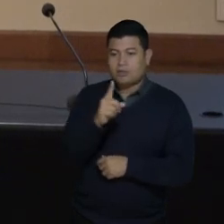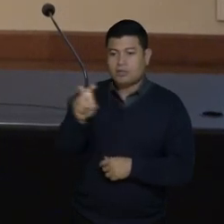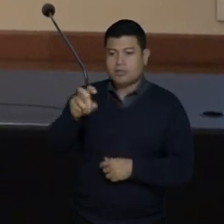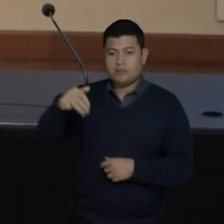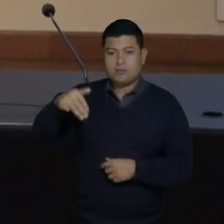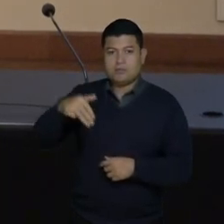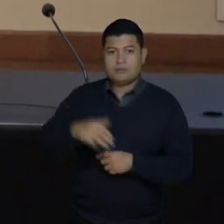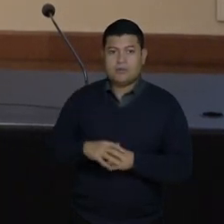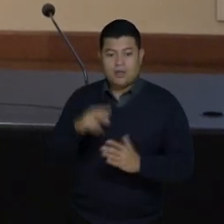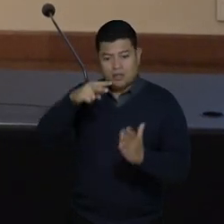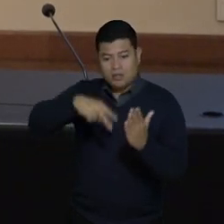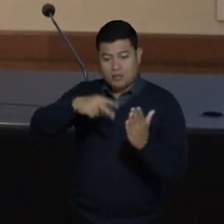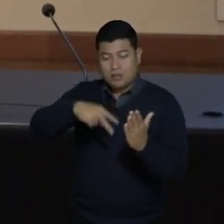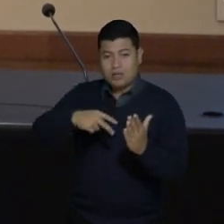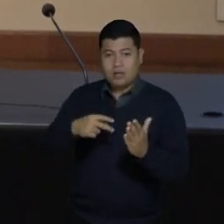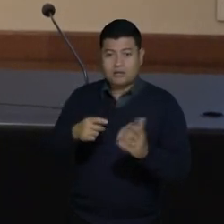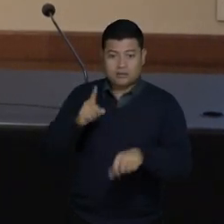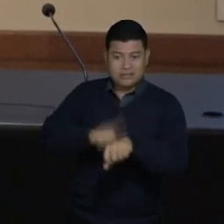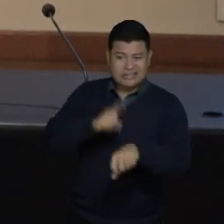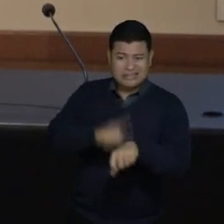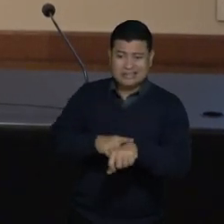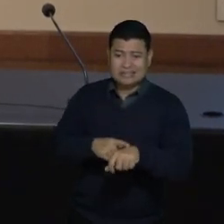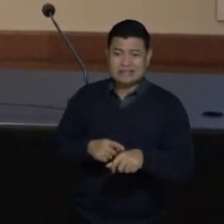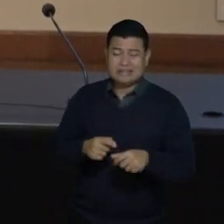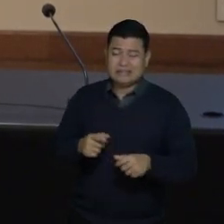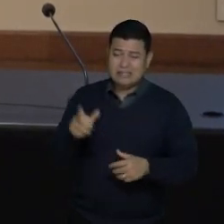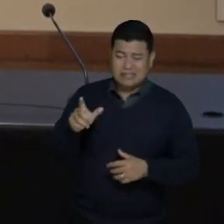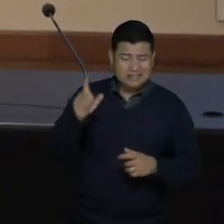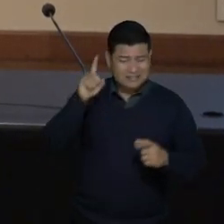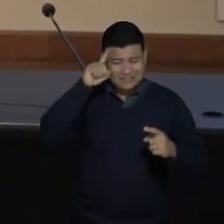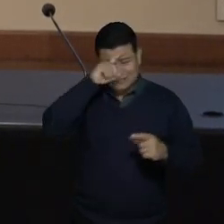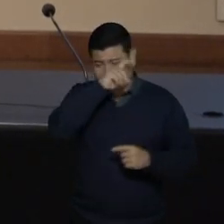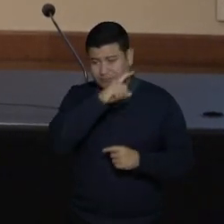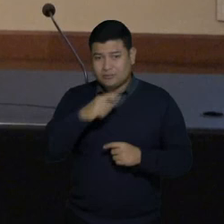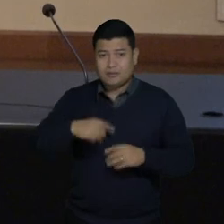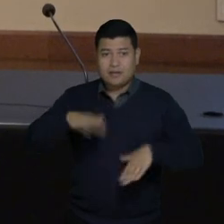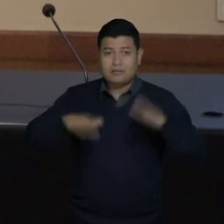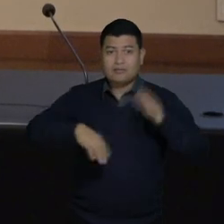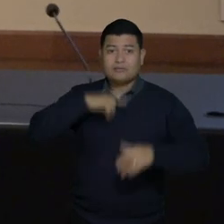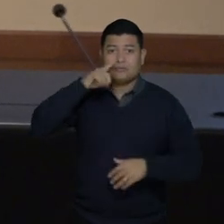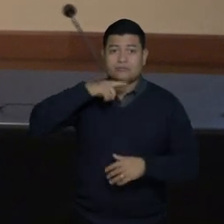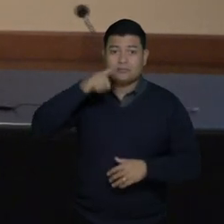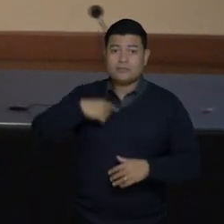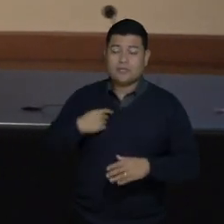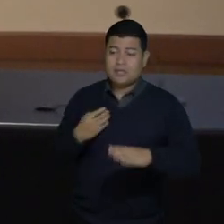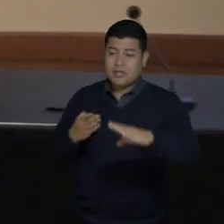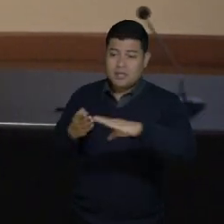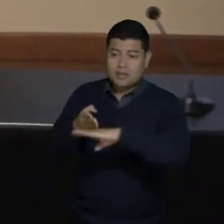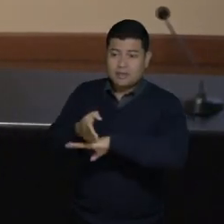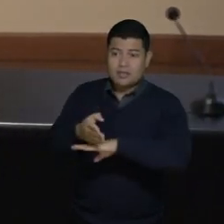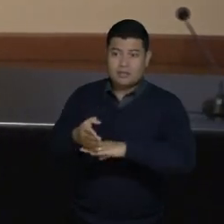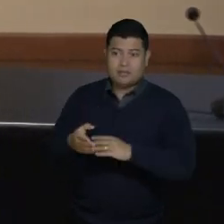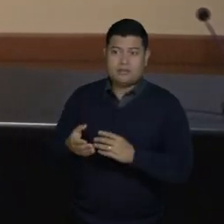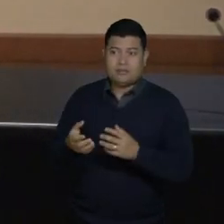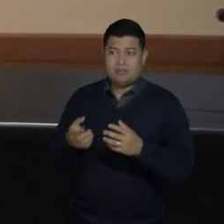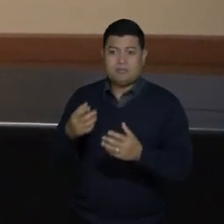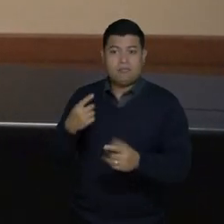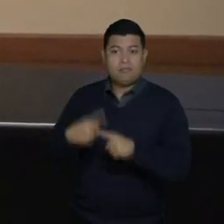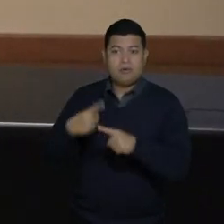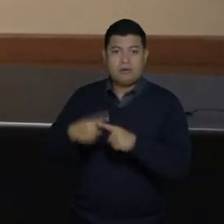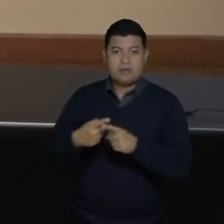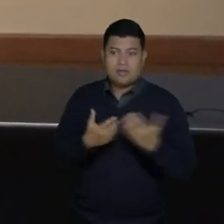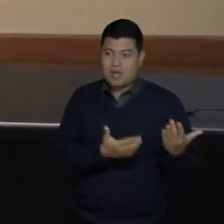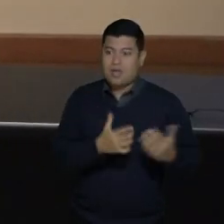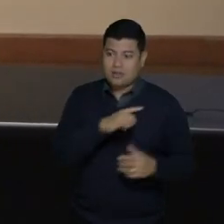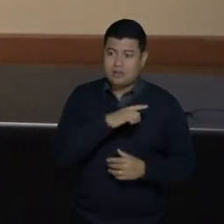para com aquele tempo com aquela pressão vai ter uma dificuldade às vezes não acaba não entrando num lugar que tá buscando alguém inovador ele é esse cara